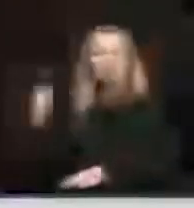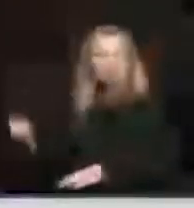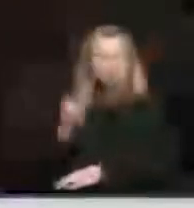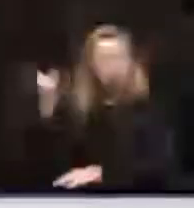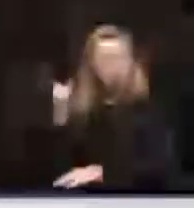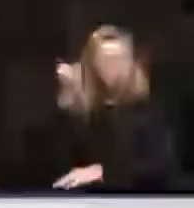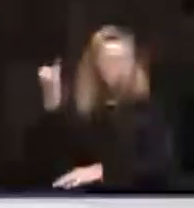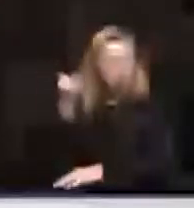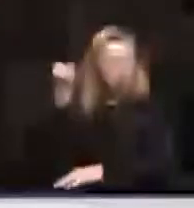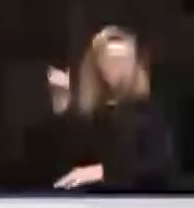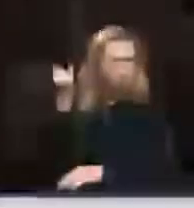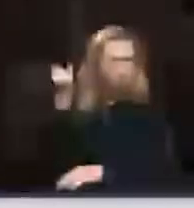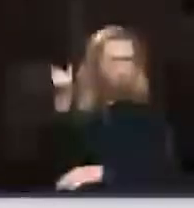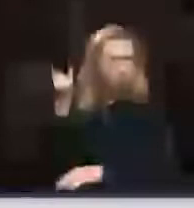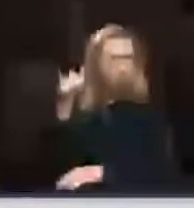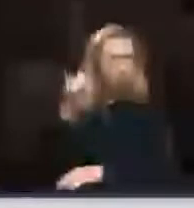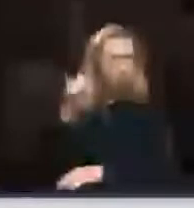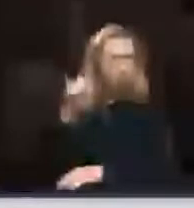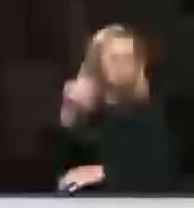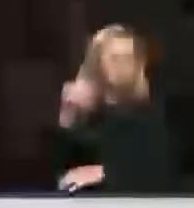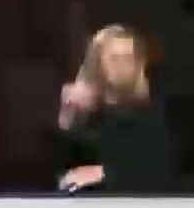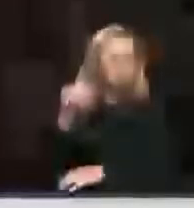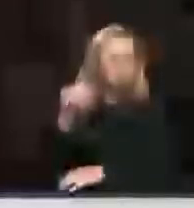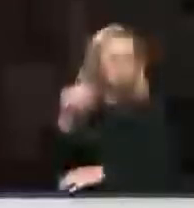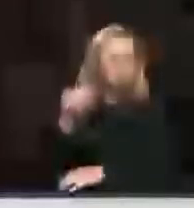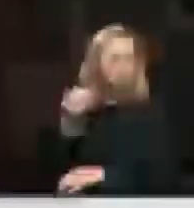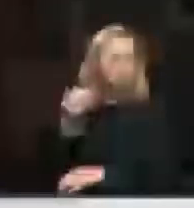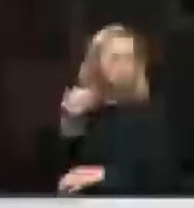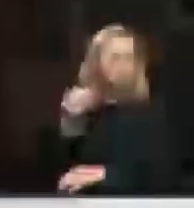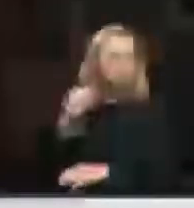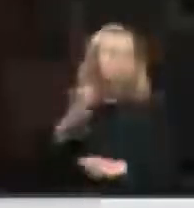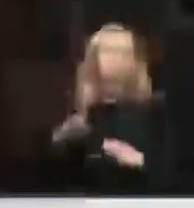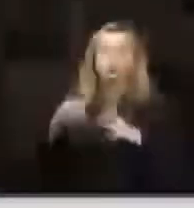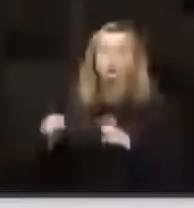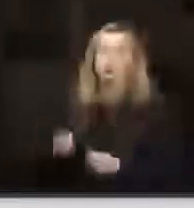a elucidação do crime, que estavam sob sigilo,